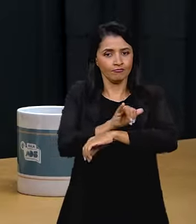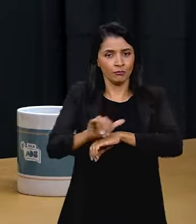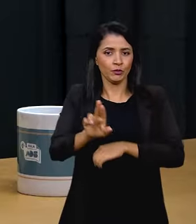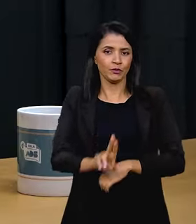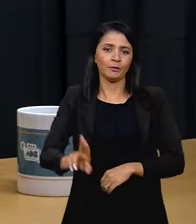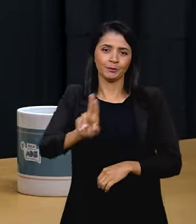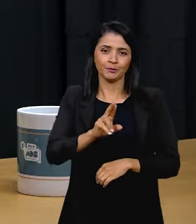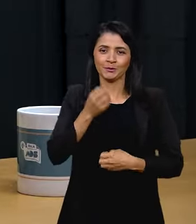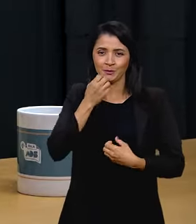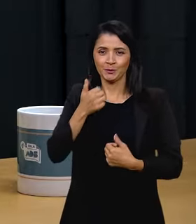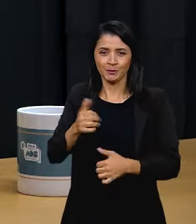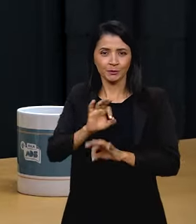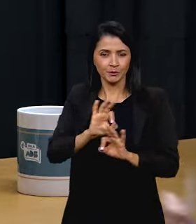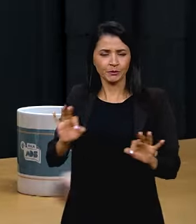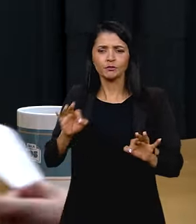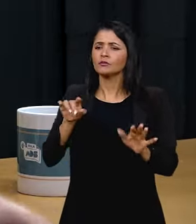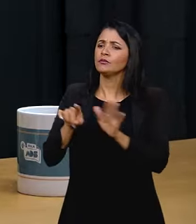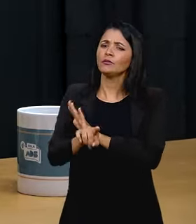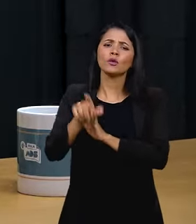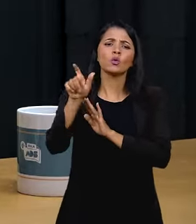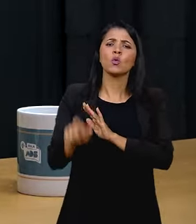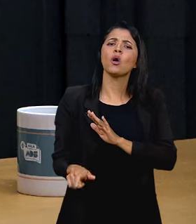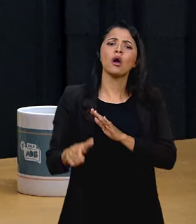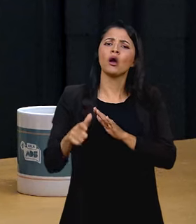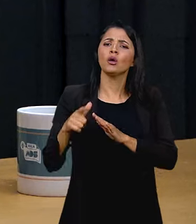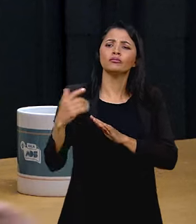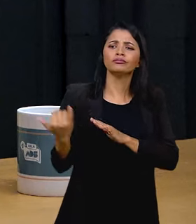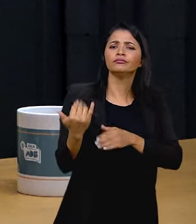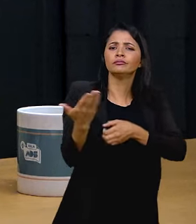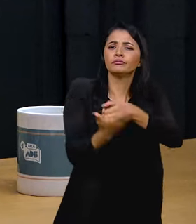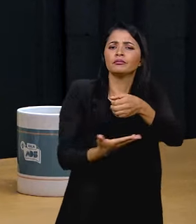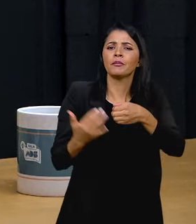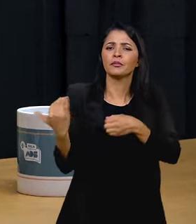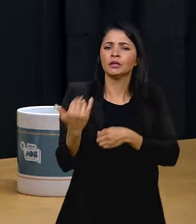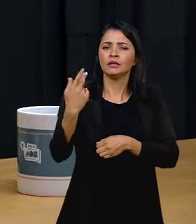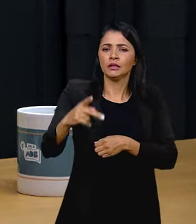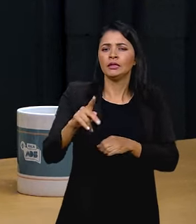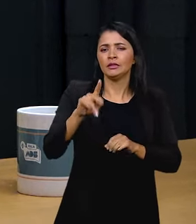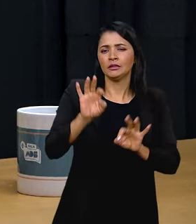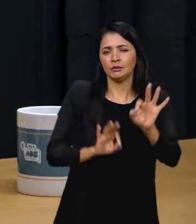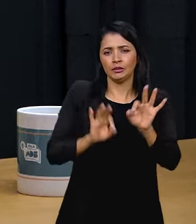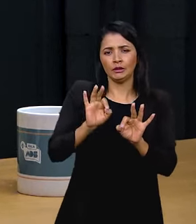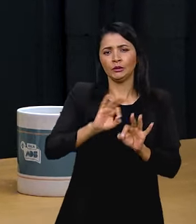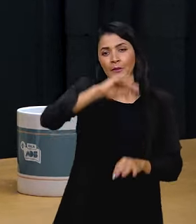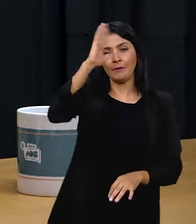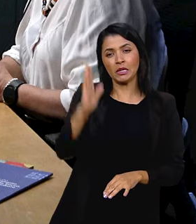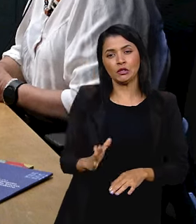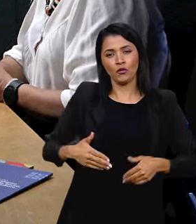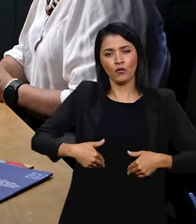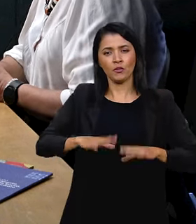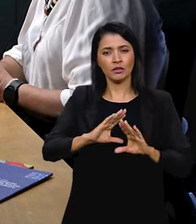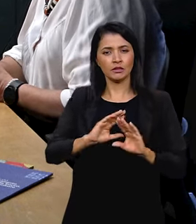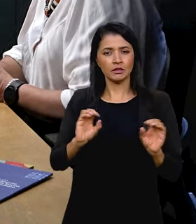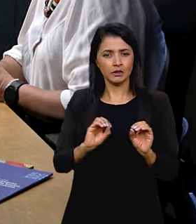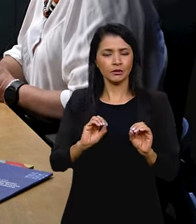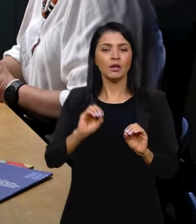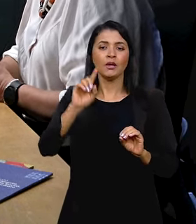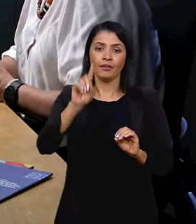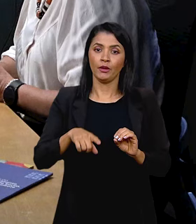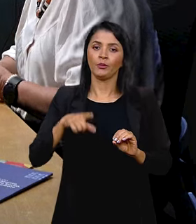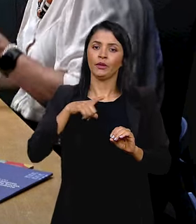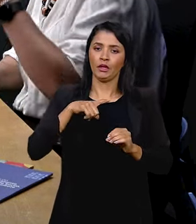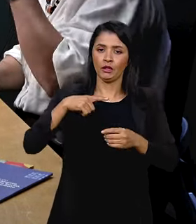muito bem secretária Quais são os pilares fundamentais do Plano Brasil sem fome hoje o Brasil sem fome ele tem atualmente